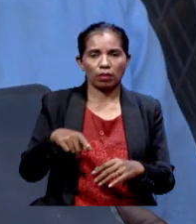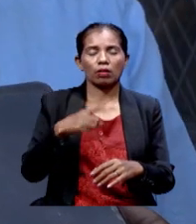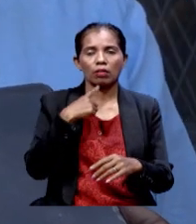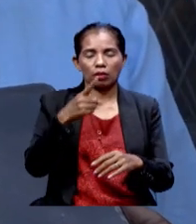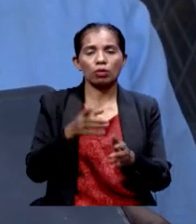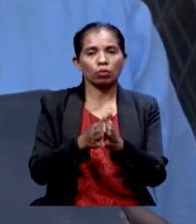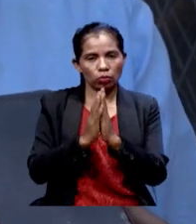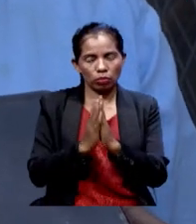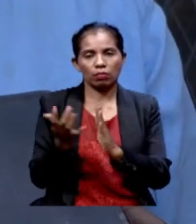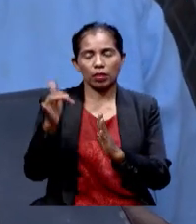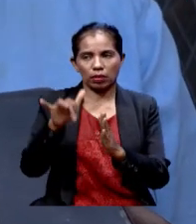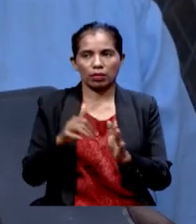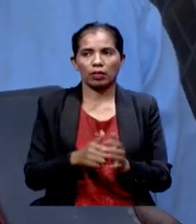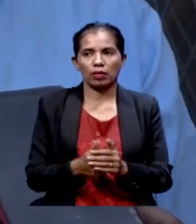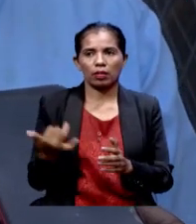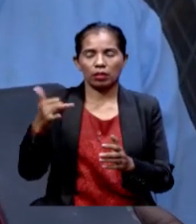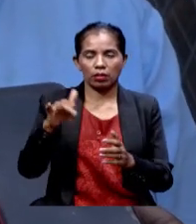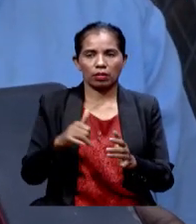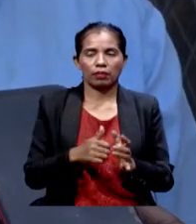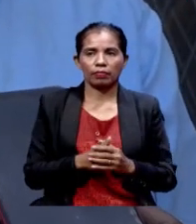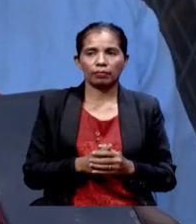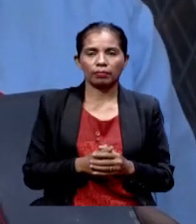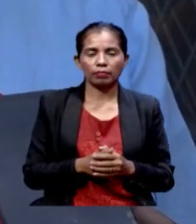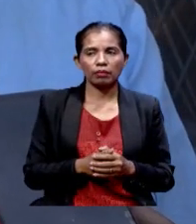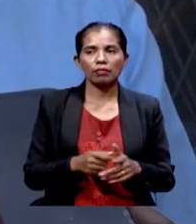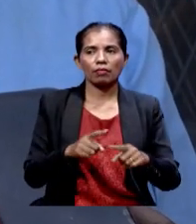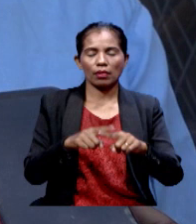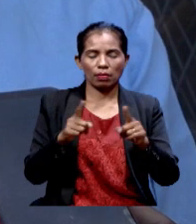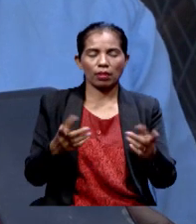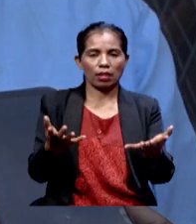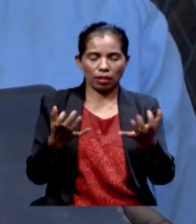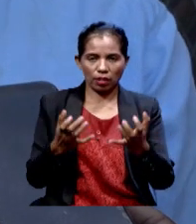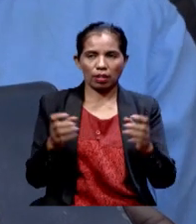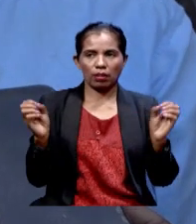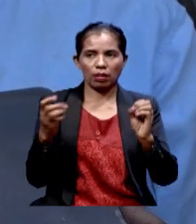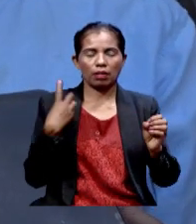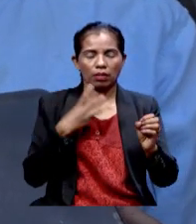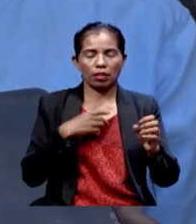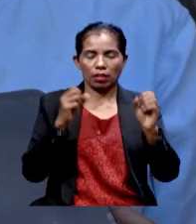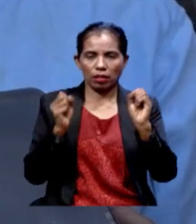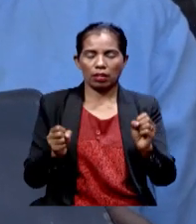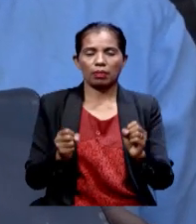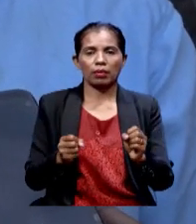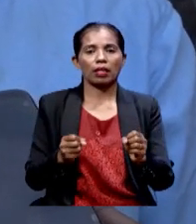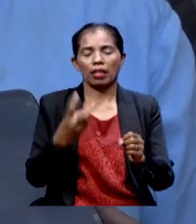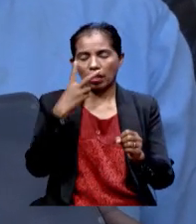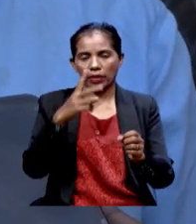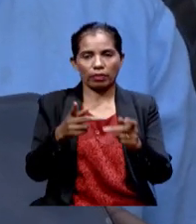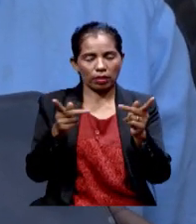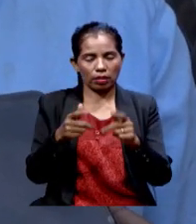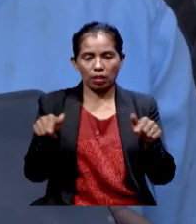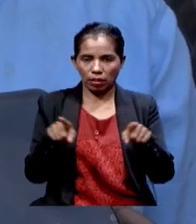axira, nesse nem entendimento, mas bem, a carga lá coi, am tem que harmonizar, condições ser nessa né,